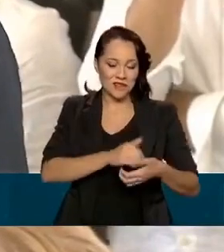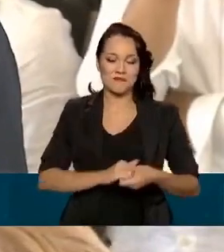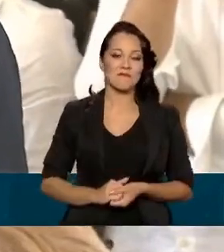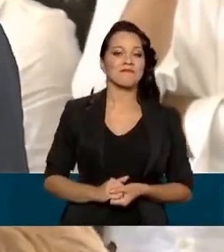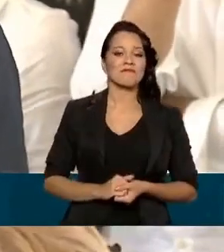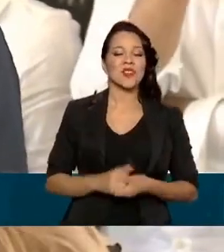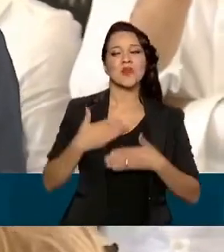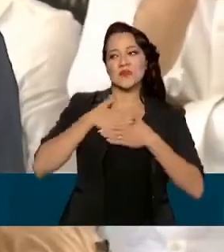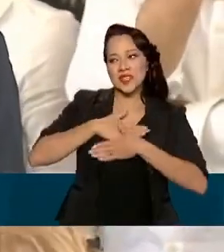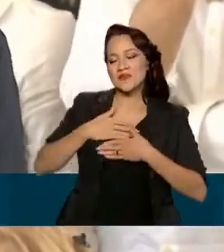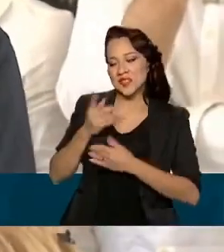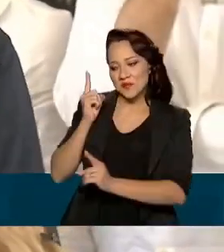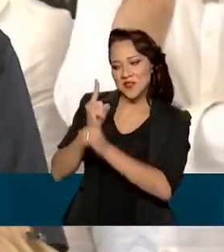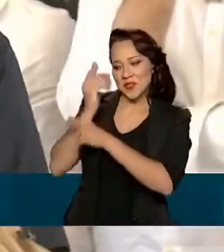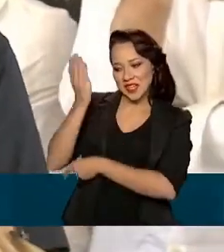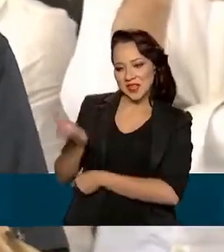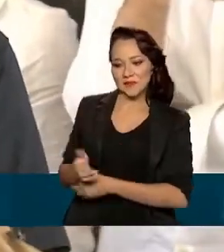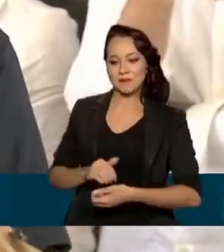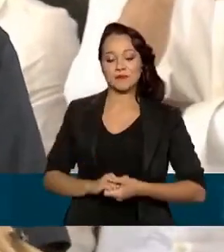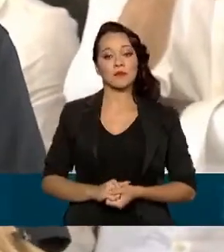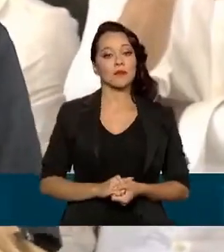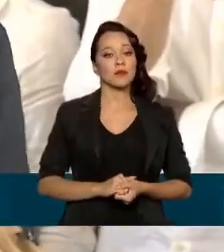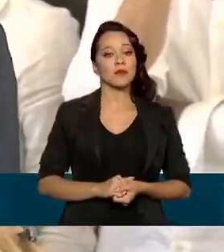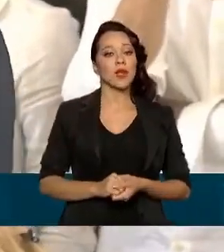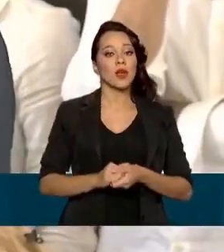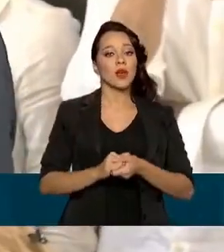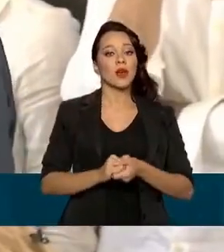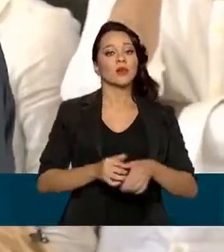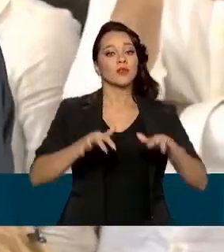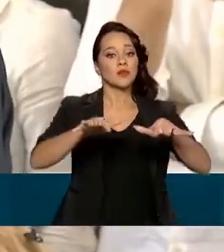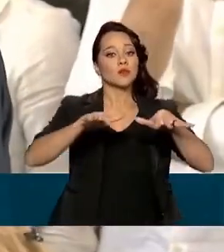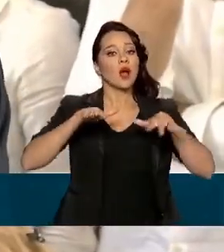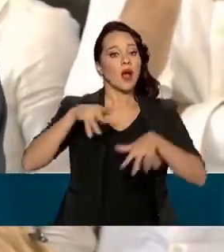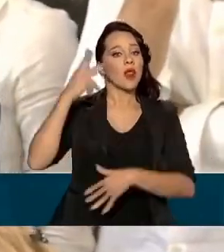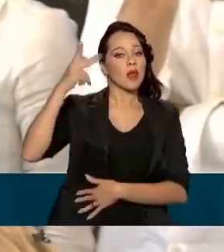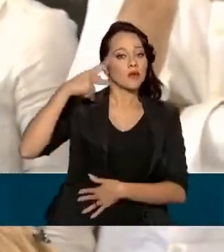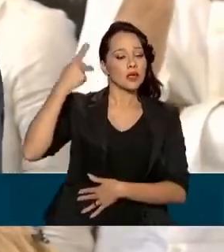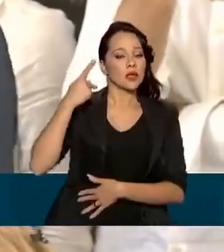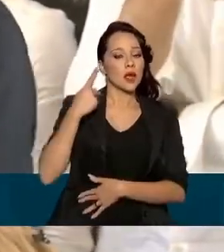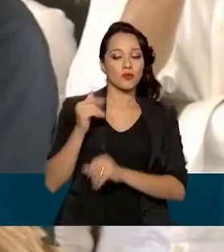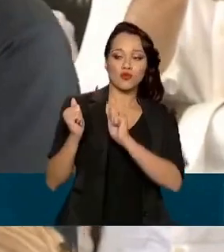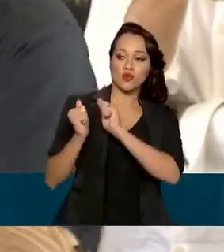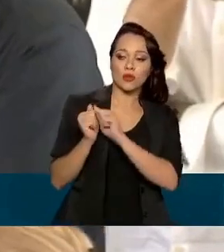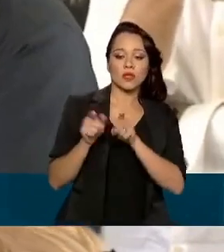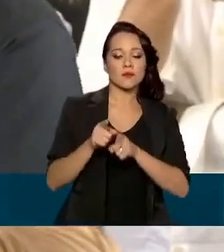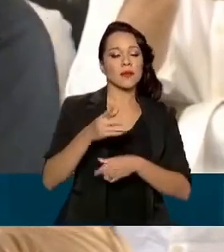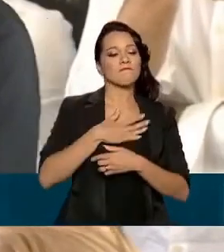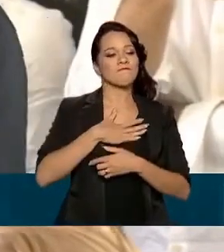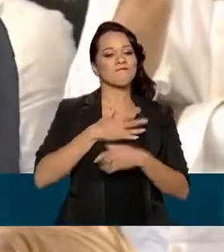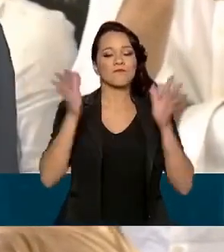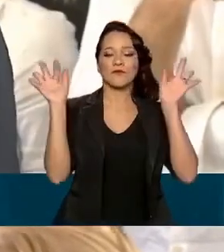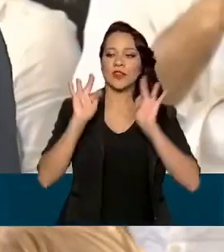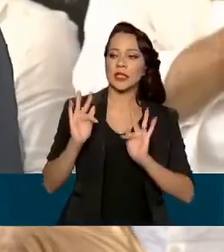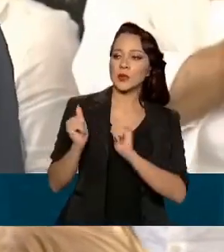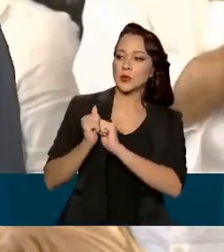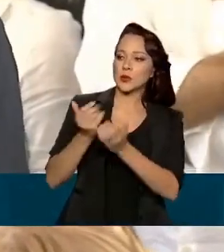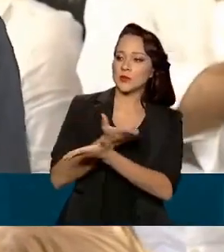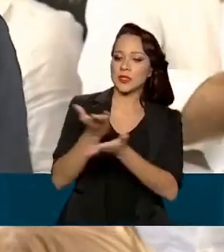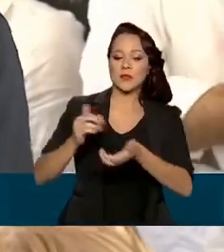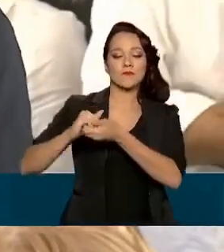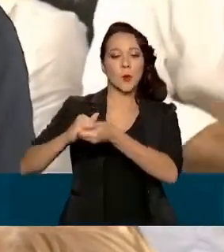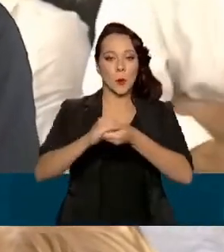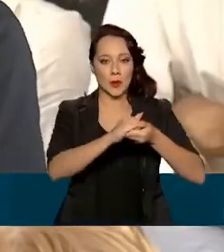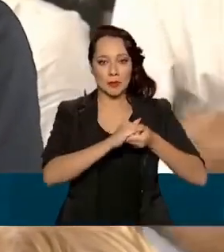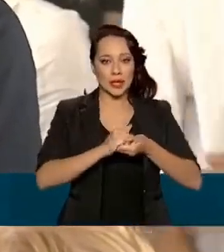Então, satisfação vê-la aqui. Os parlamentares nos acompanham também. Eu fico muito feliz com a presença de vocês. Eu os